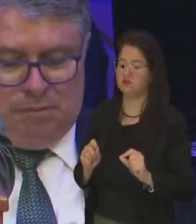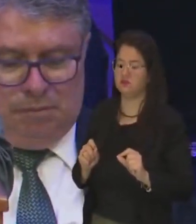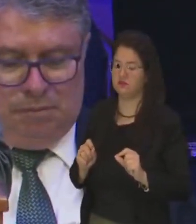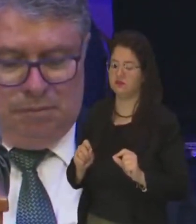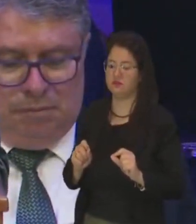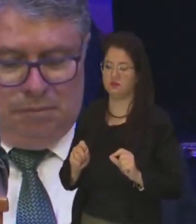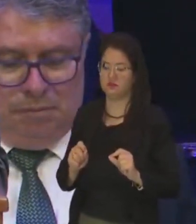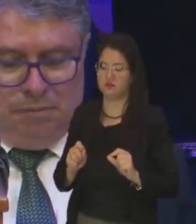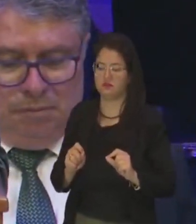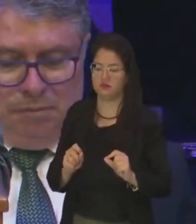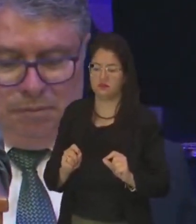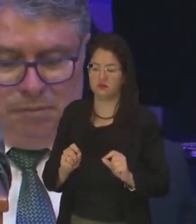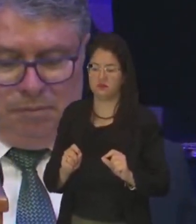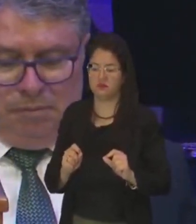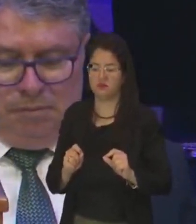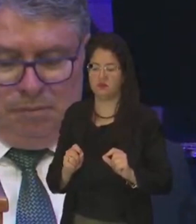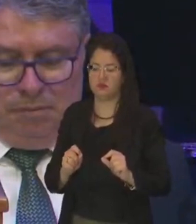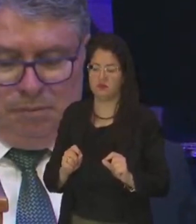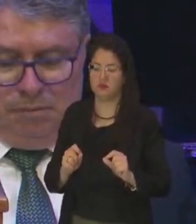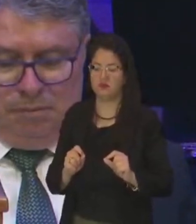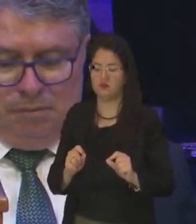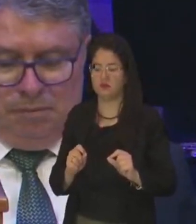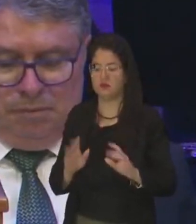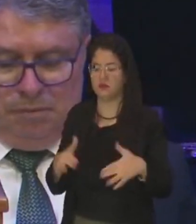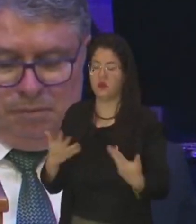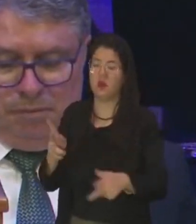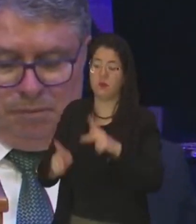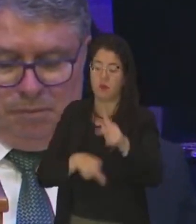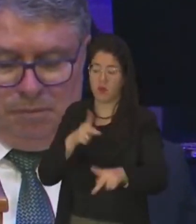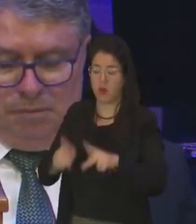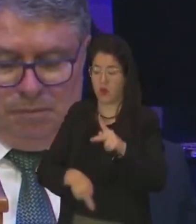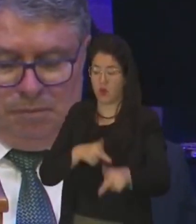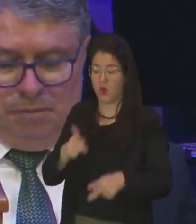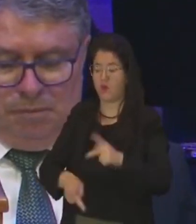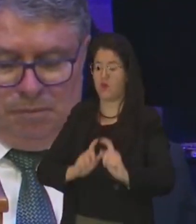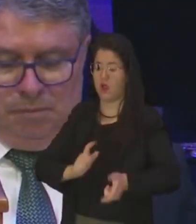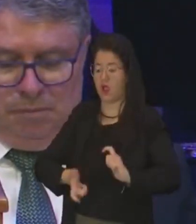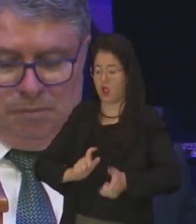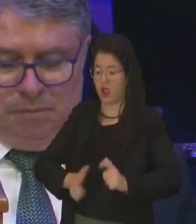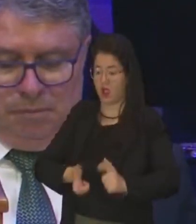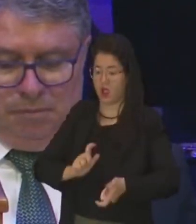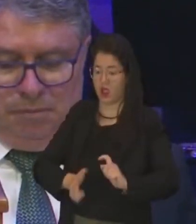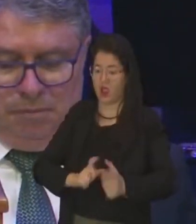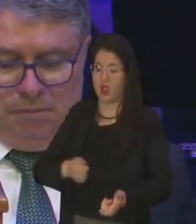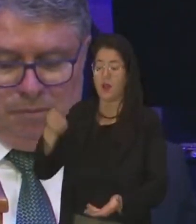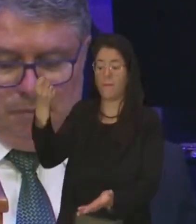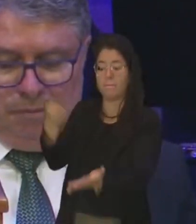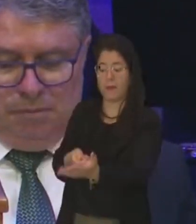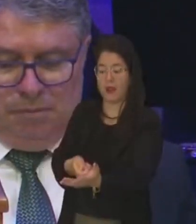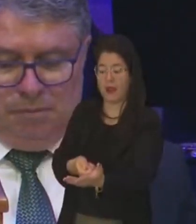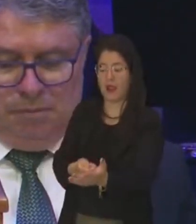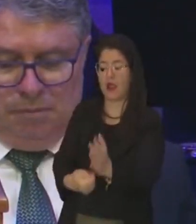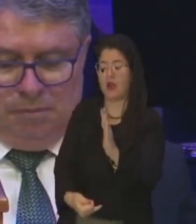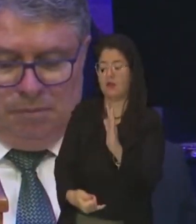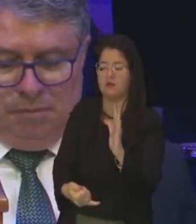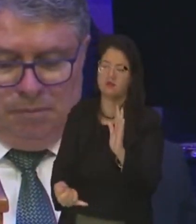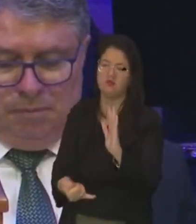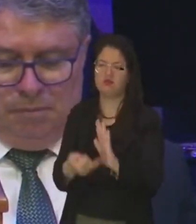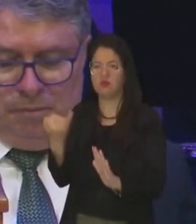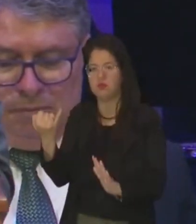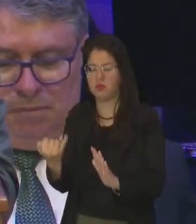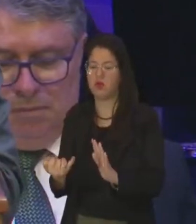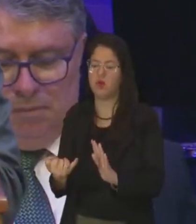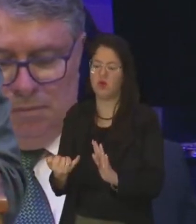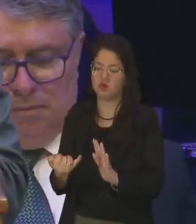Então, por um tempo, o povo de Israel pagava tributos ao rei de Moabe. Por um tempo eram os sírios